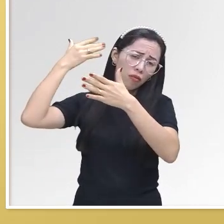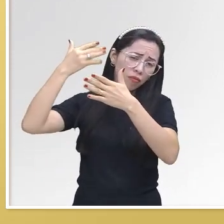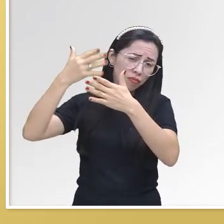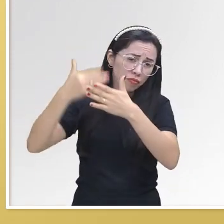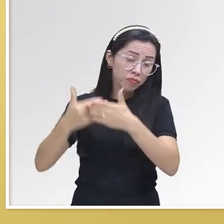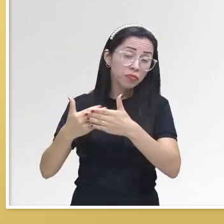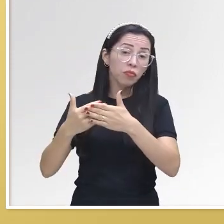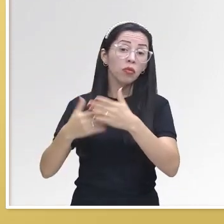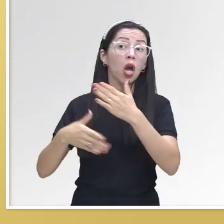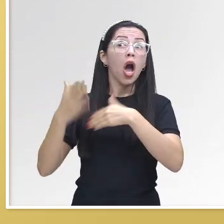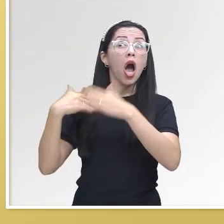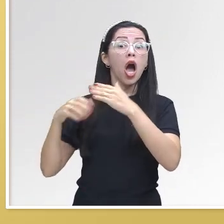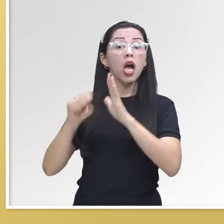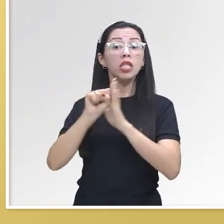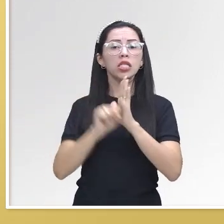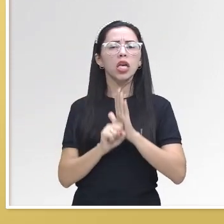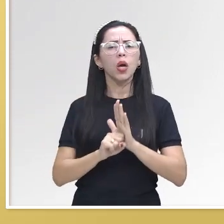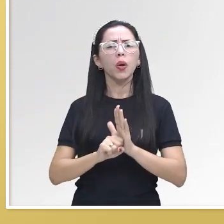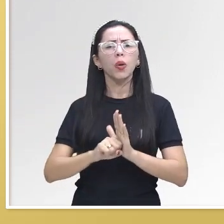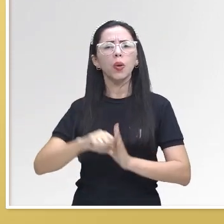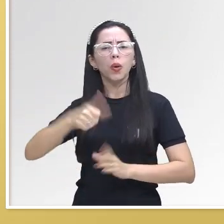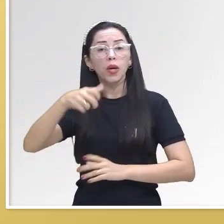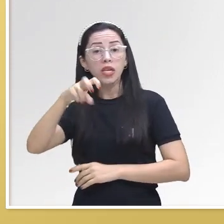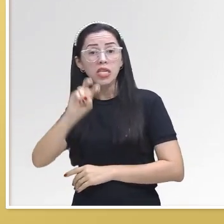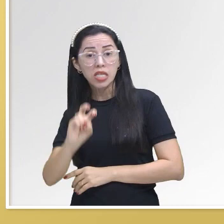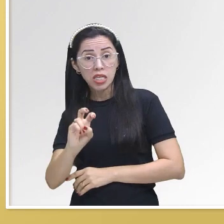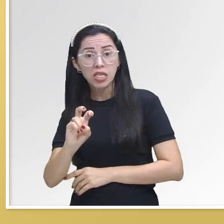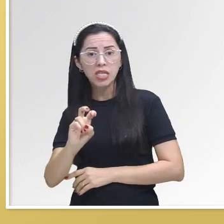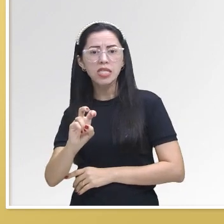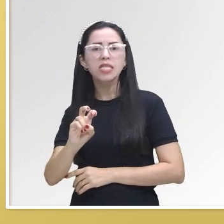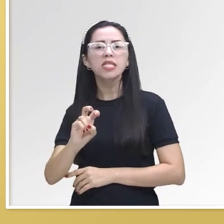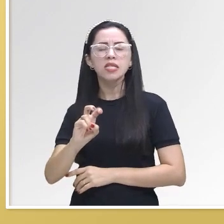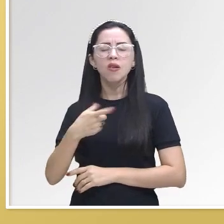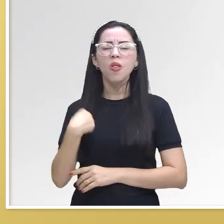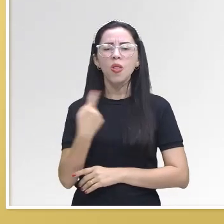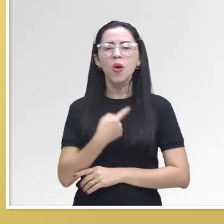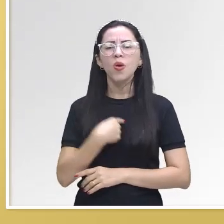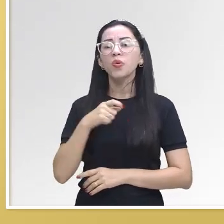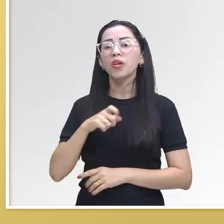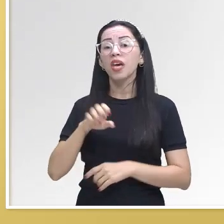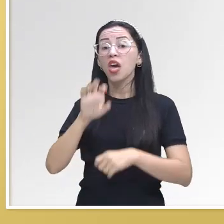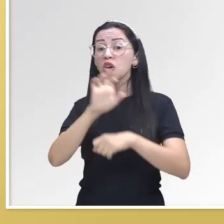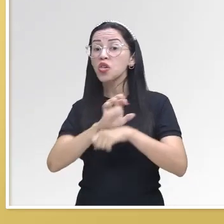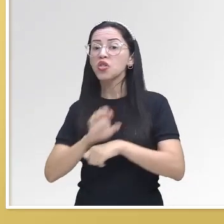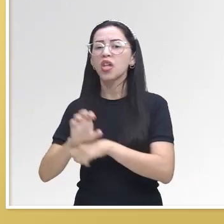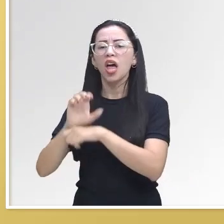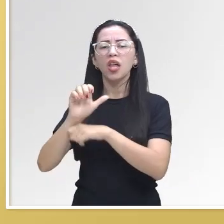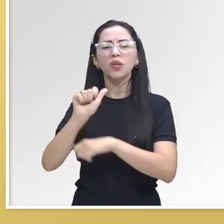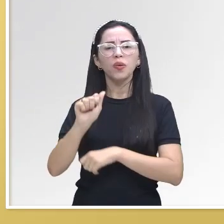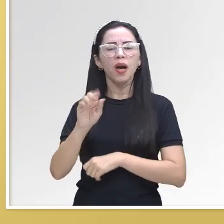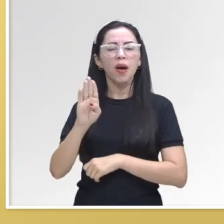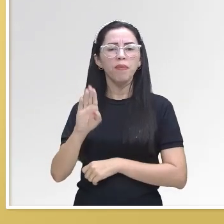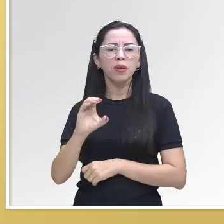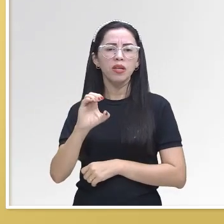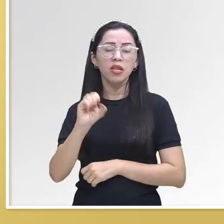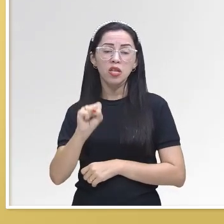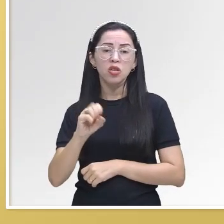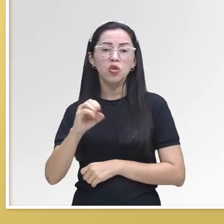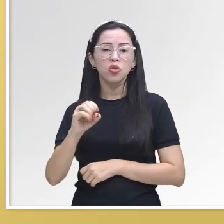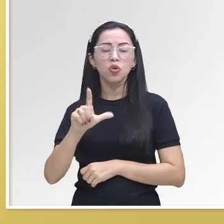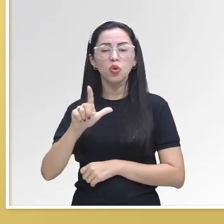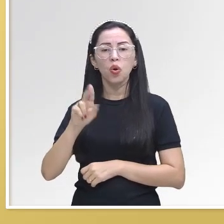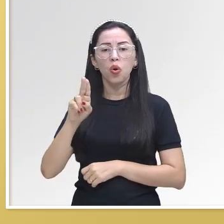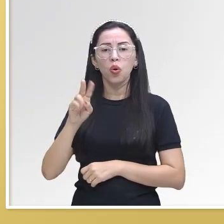no século XV, éramos um Estado absolutista, sociedade de privilégios, sem noção de Estado,